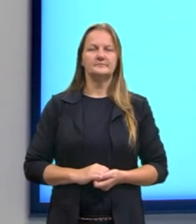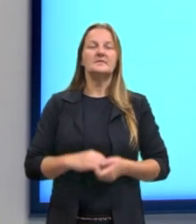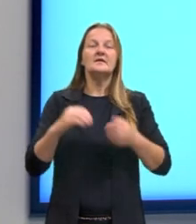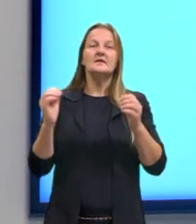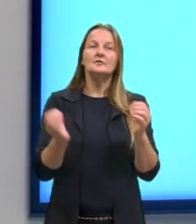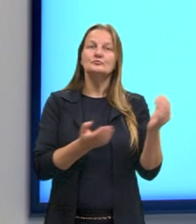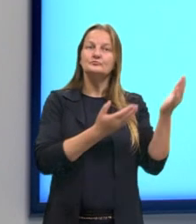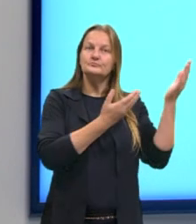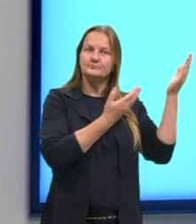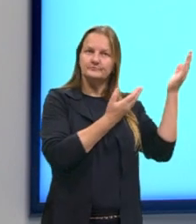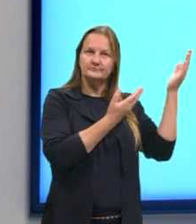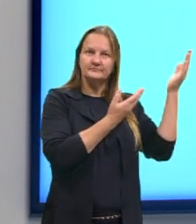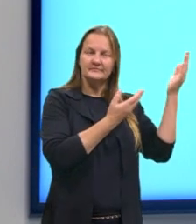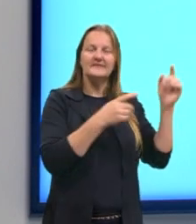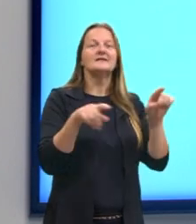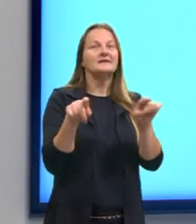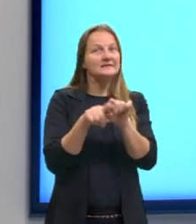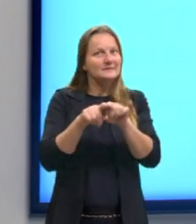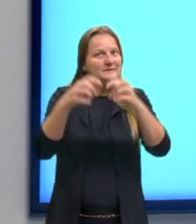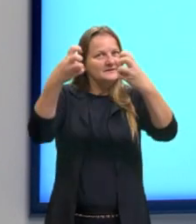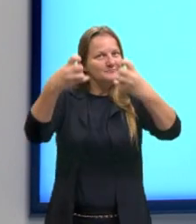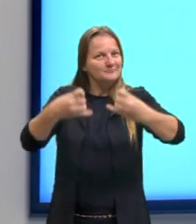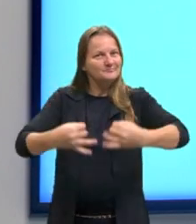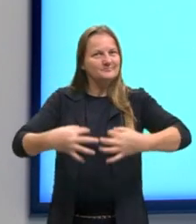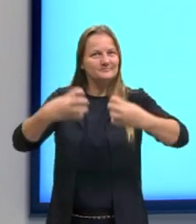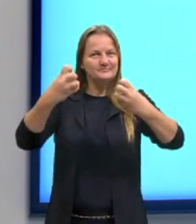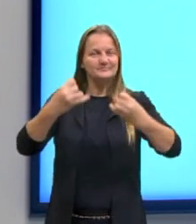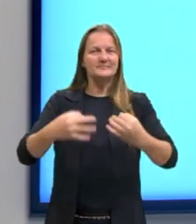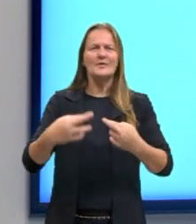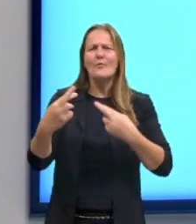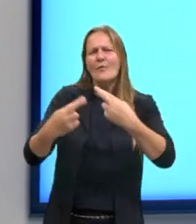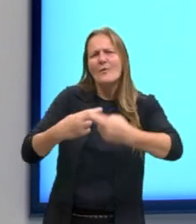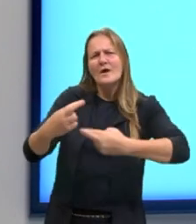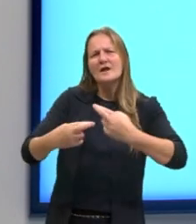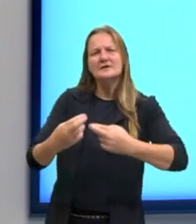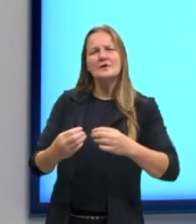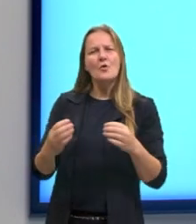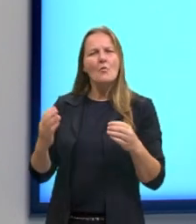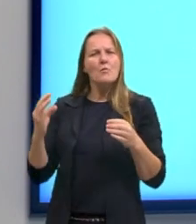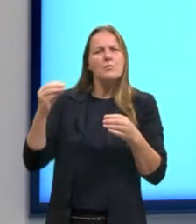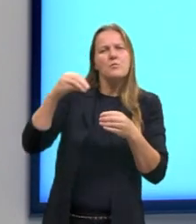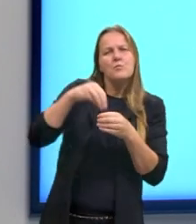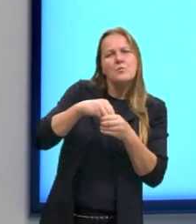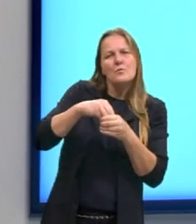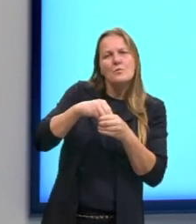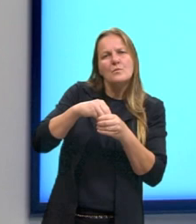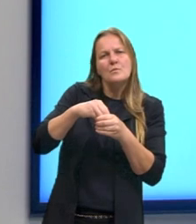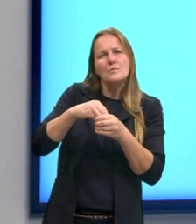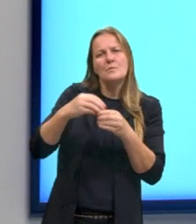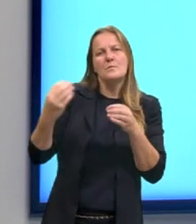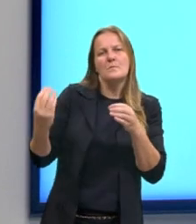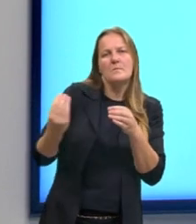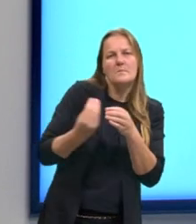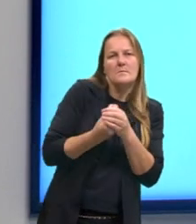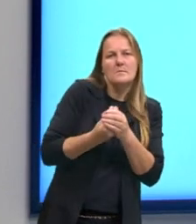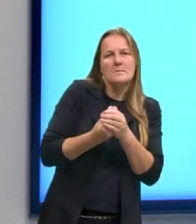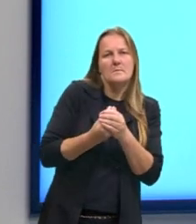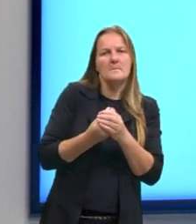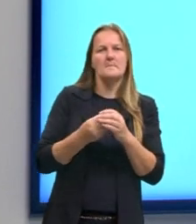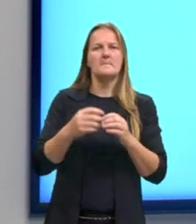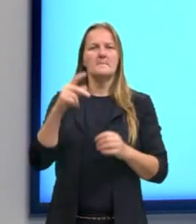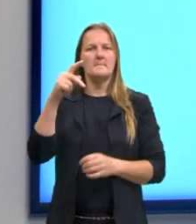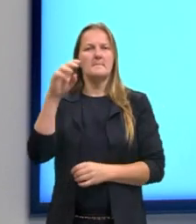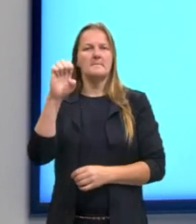Aqui, então, nós vamos estar falando um pouco, a gente vai estar falando um pouco sobre relação de pertinência. O que é relação de pertinência? De